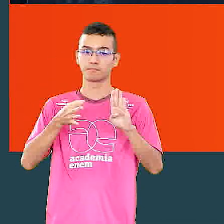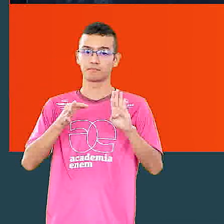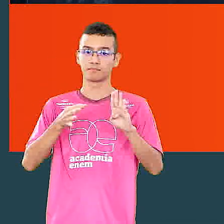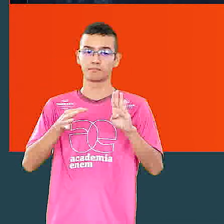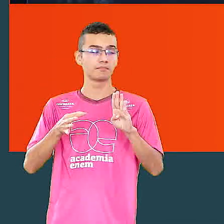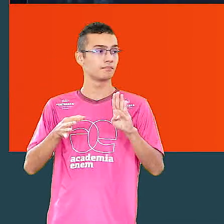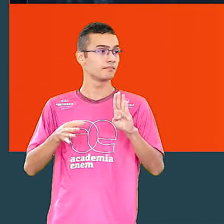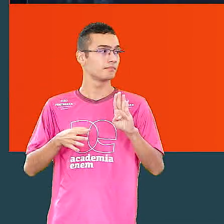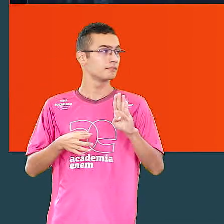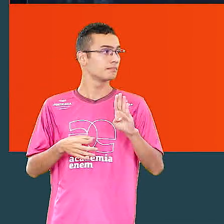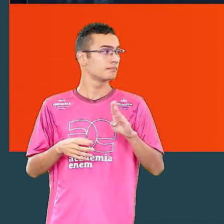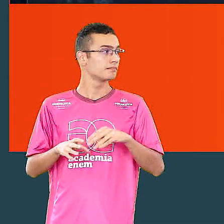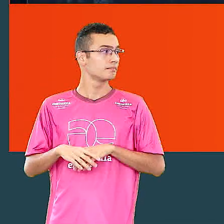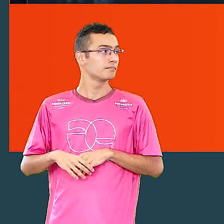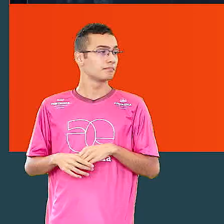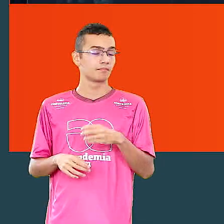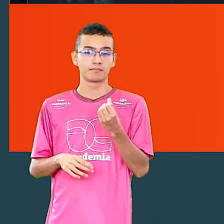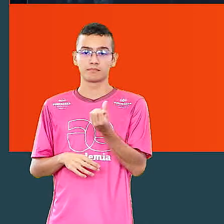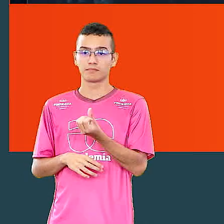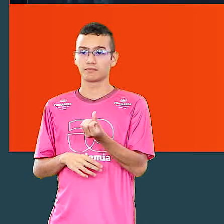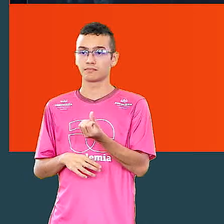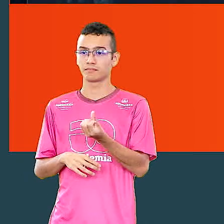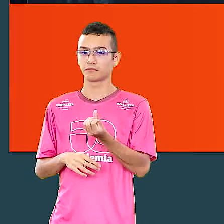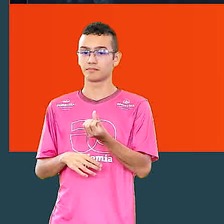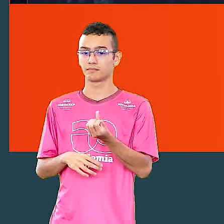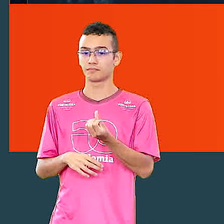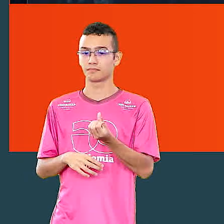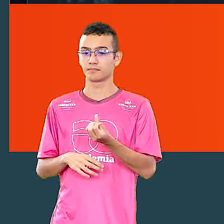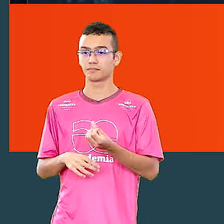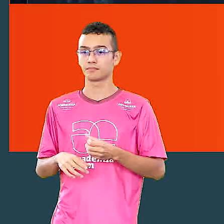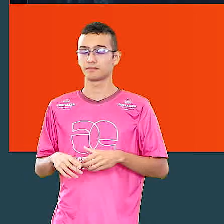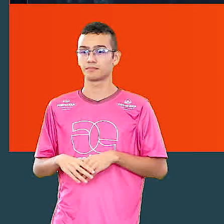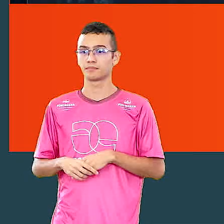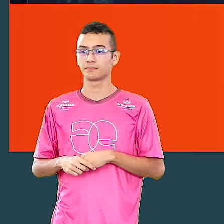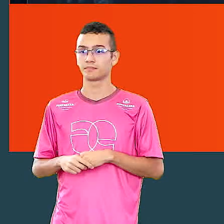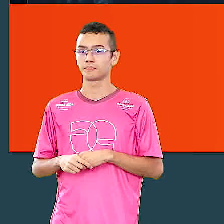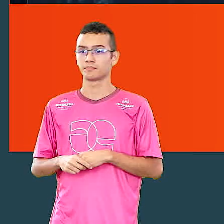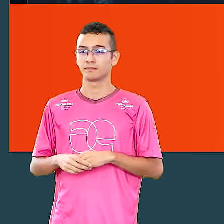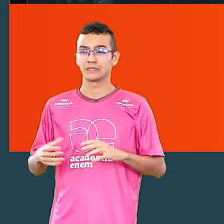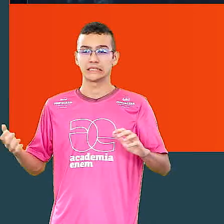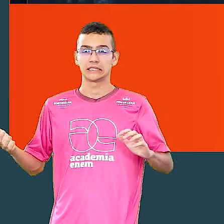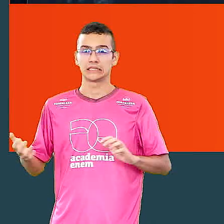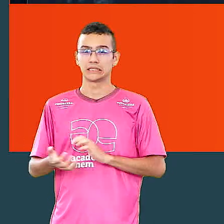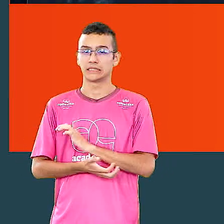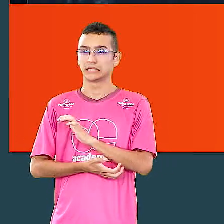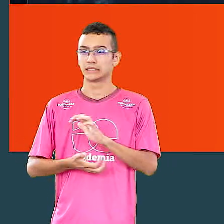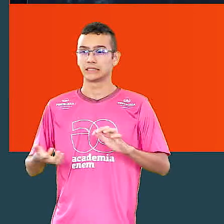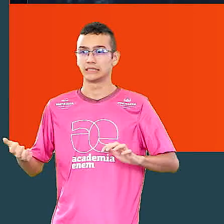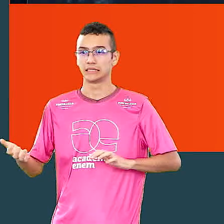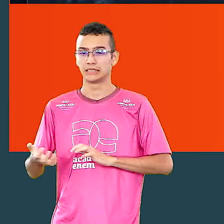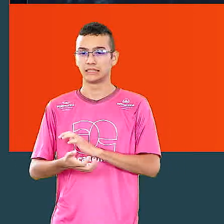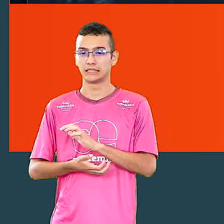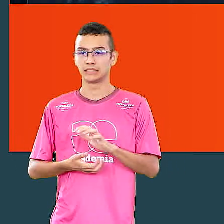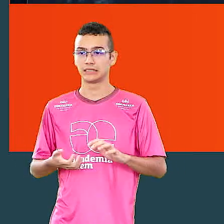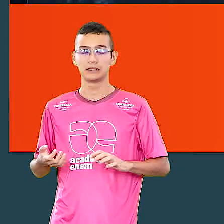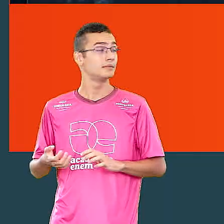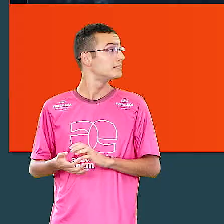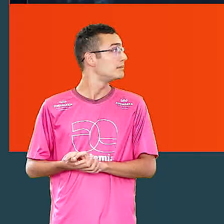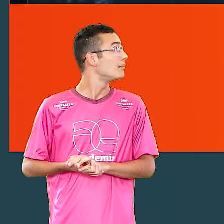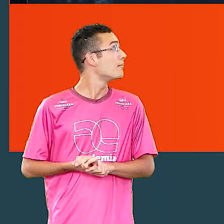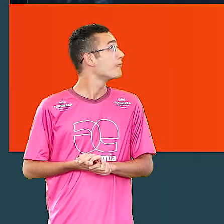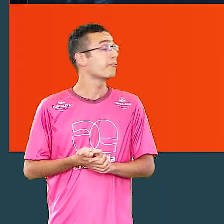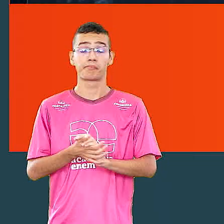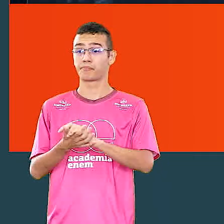aí. Sétima. A confusão era grande. E ficou ainda maior depois do discurso do